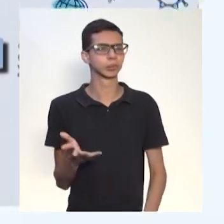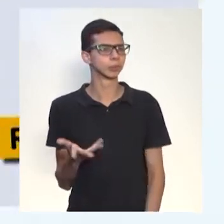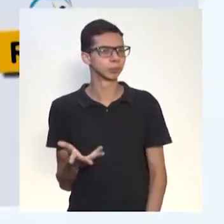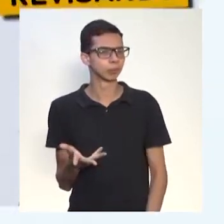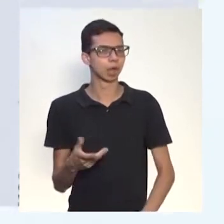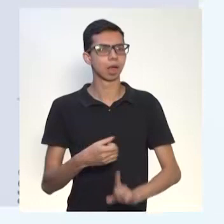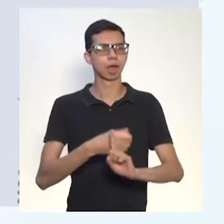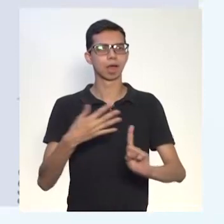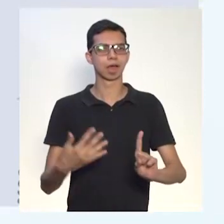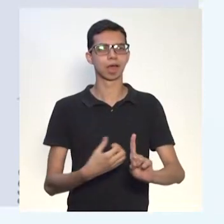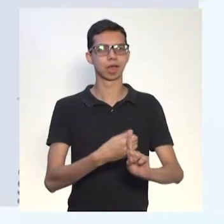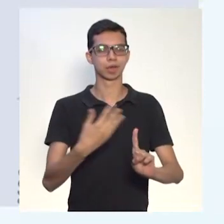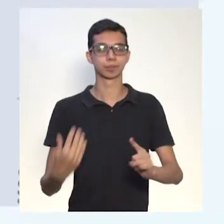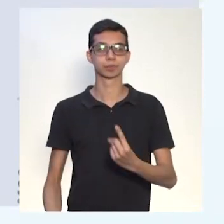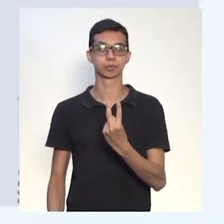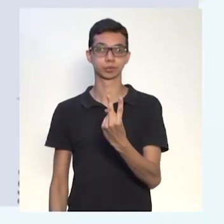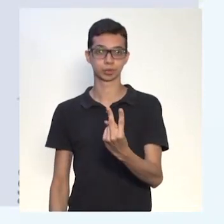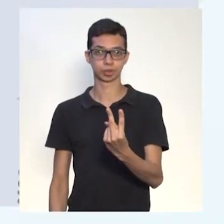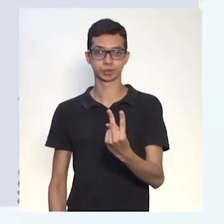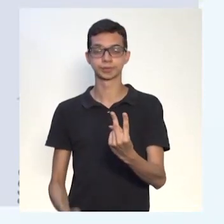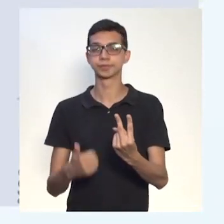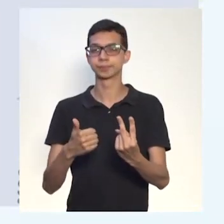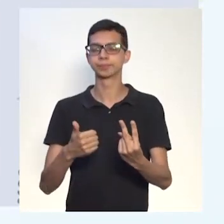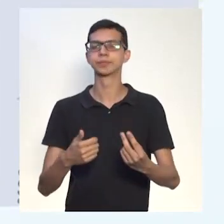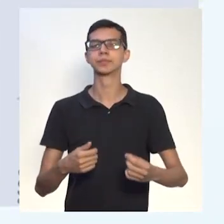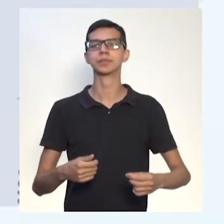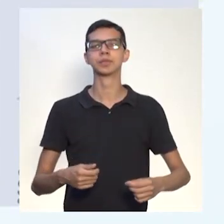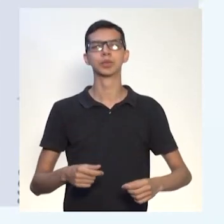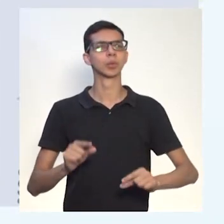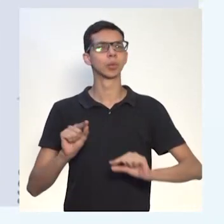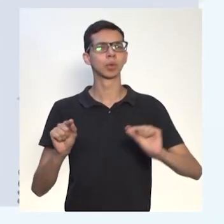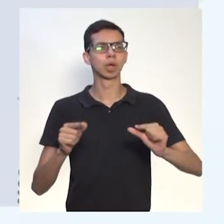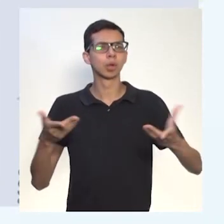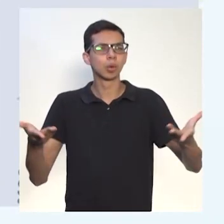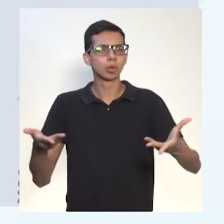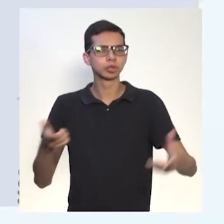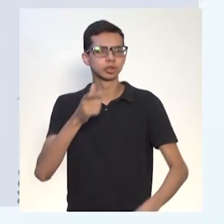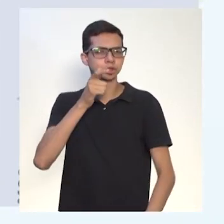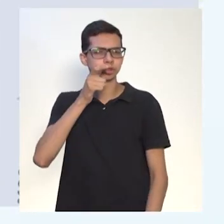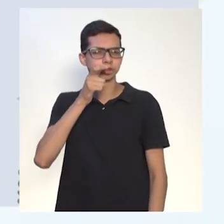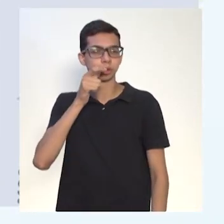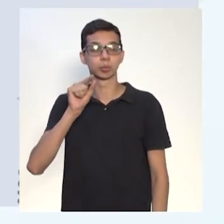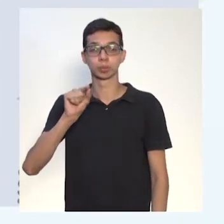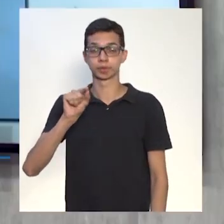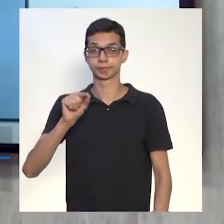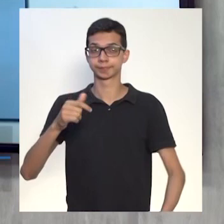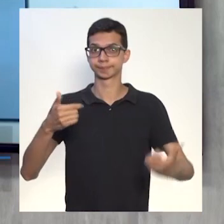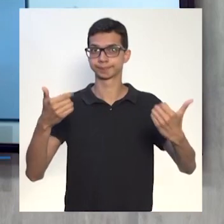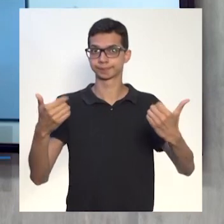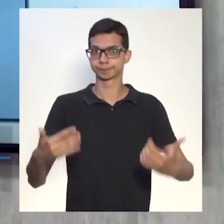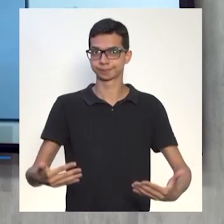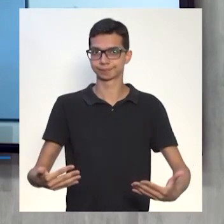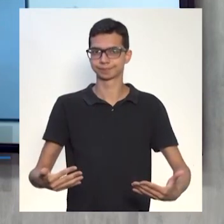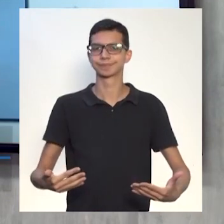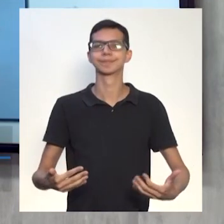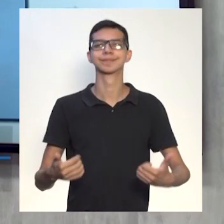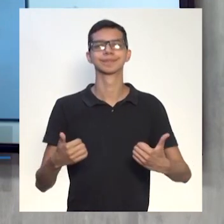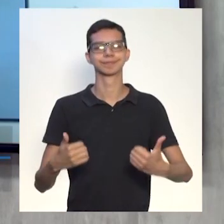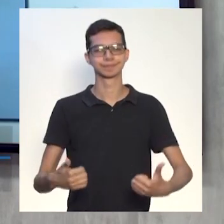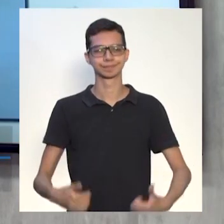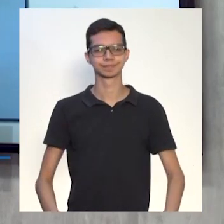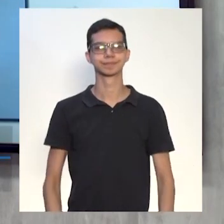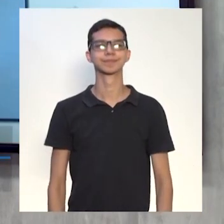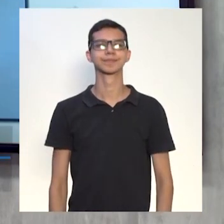Agora sim, o que a gente viu hoje na nossa teoria, e agora sim comigo aqui, junto. Na